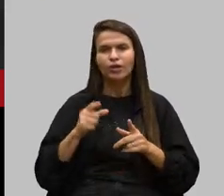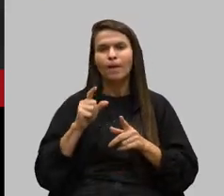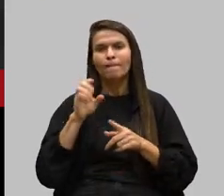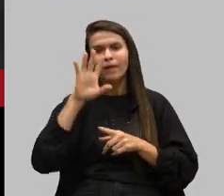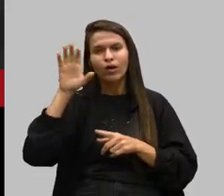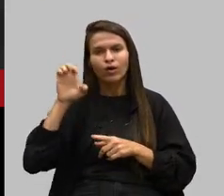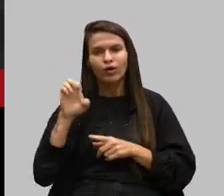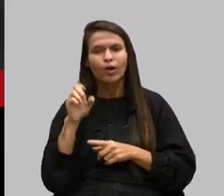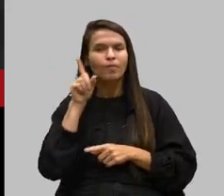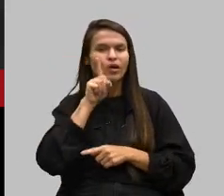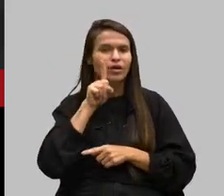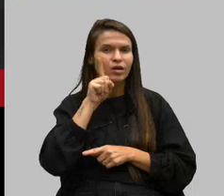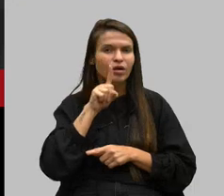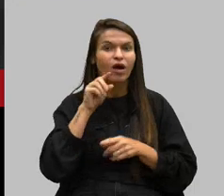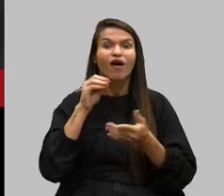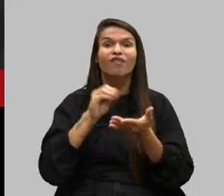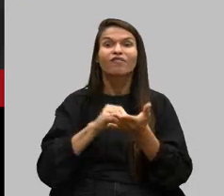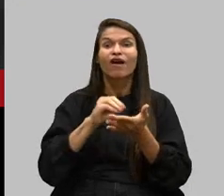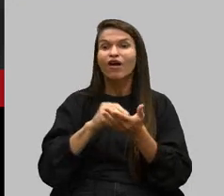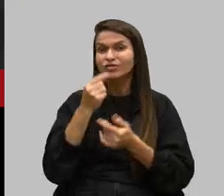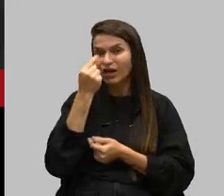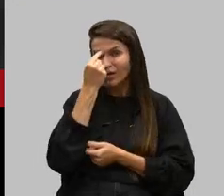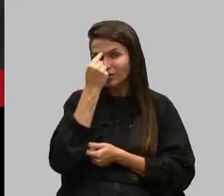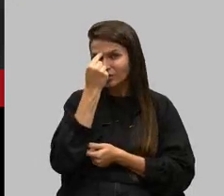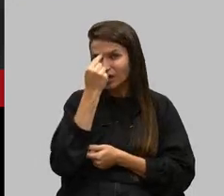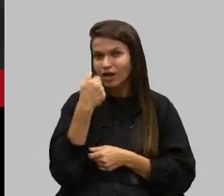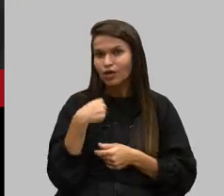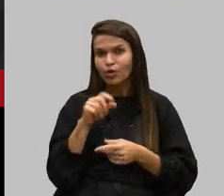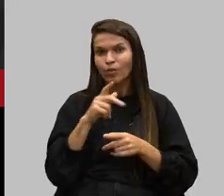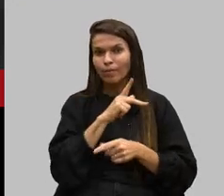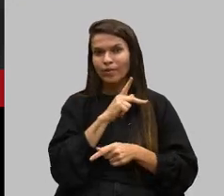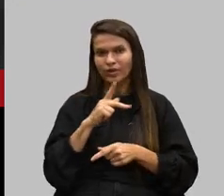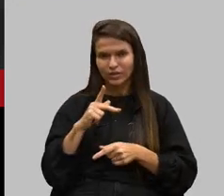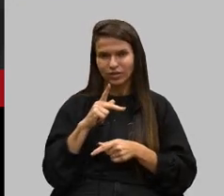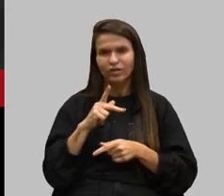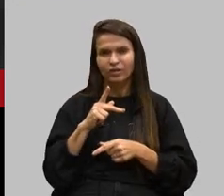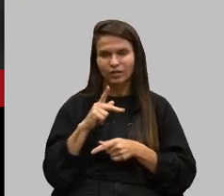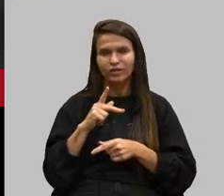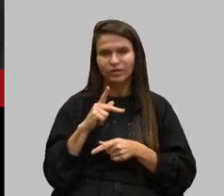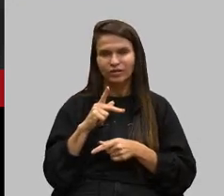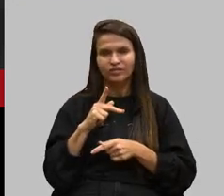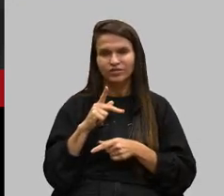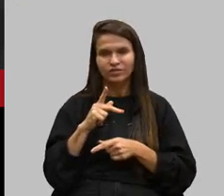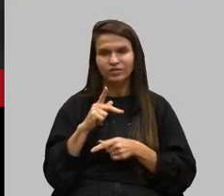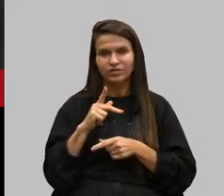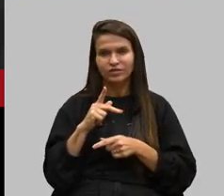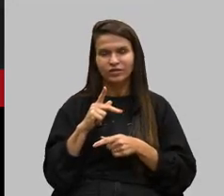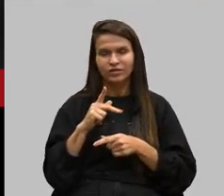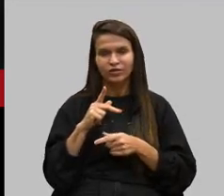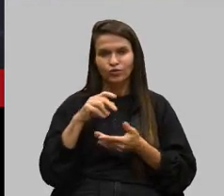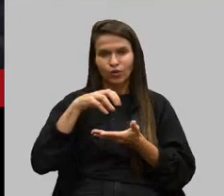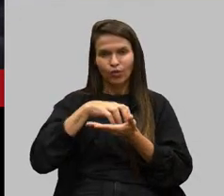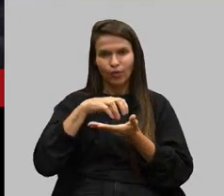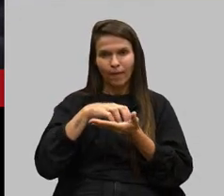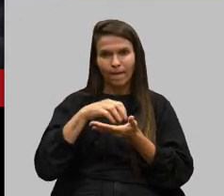Unidos falta a Índia eu como presidente da frente parlamentar eh da da do da da do pessoal que